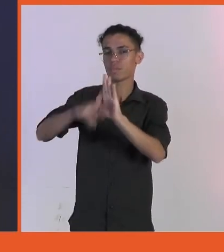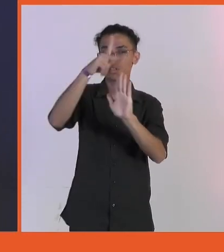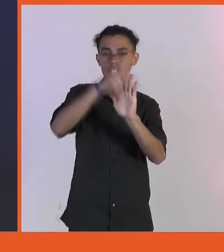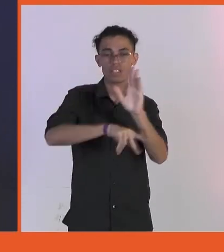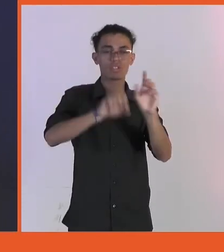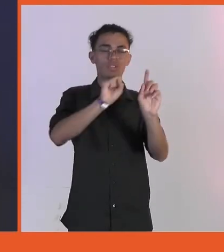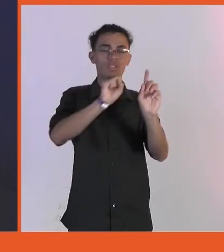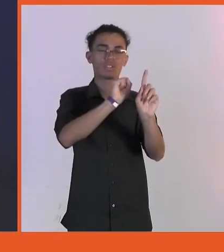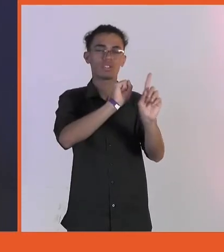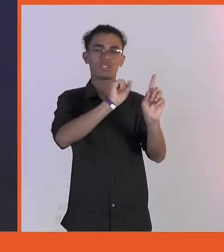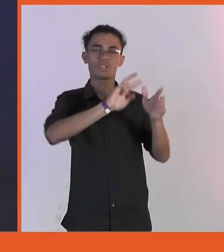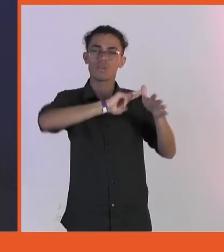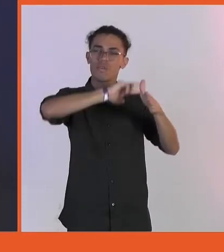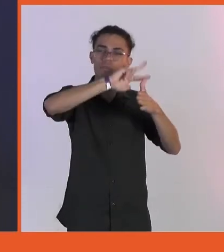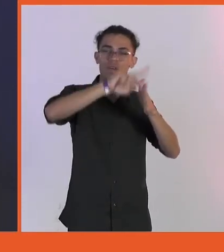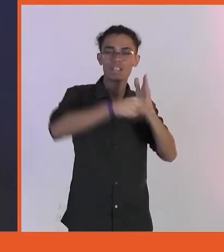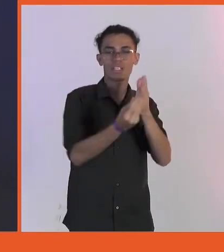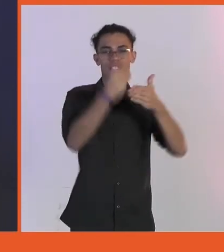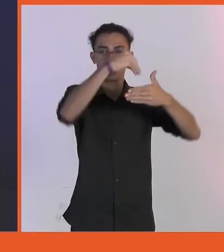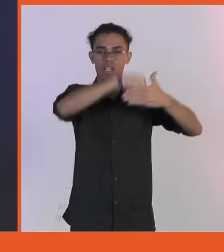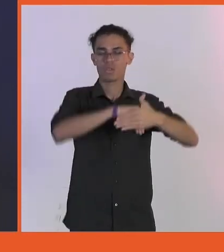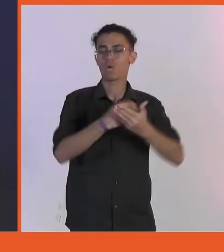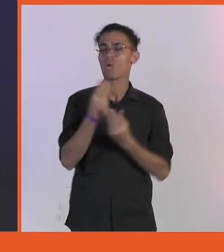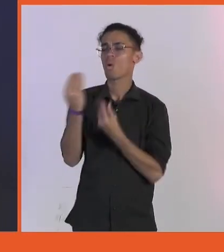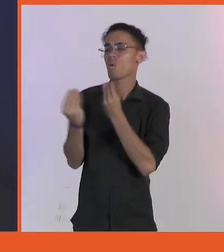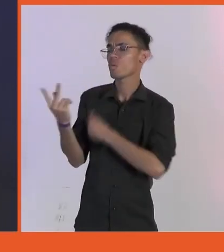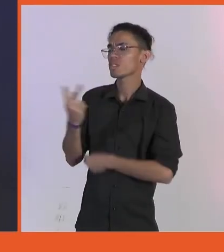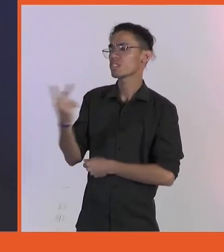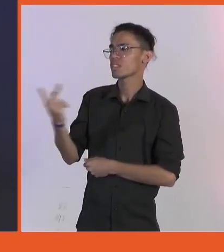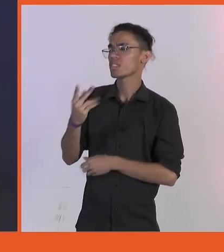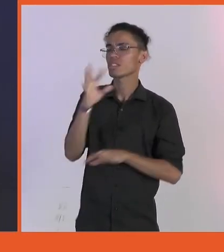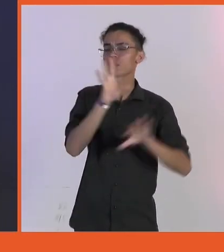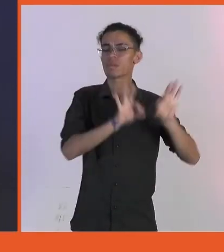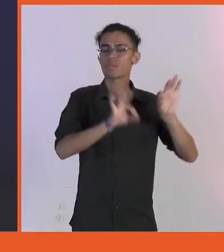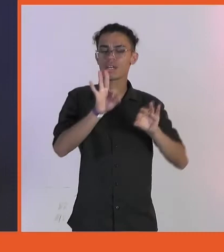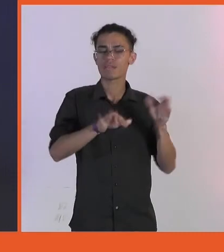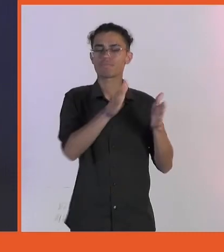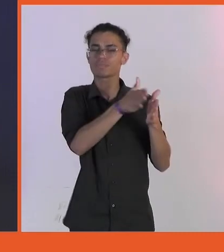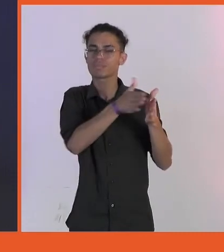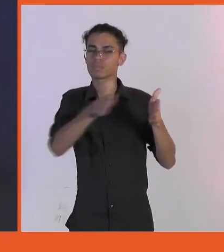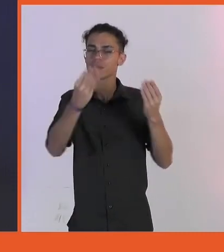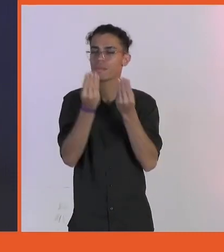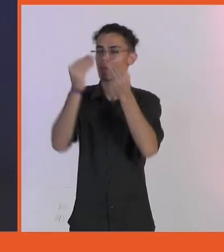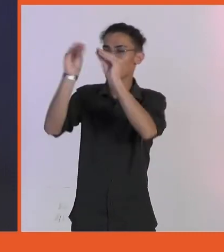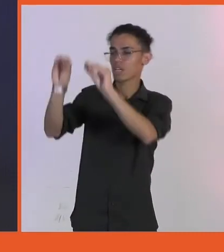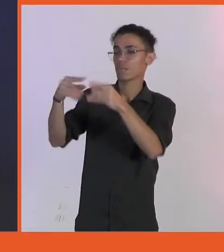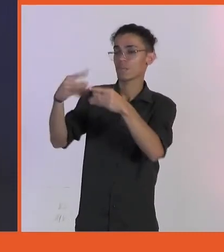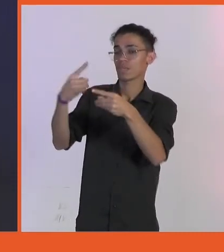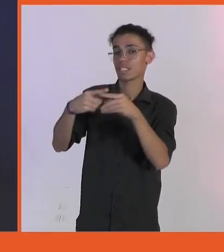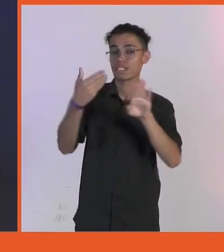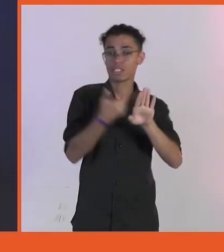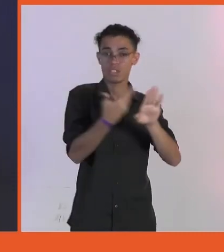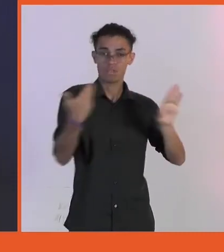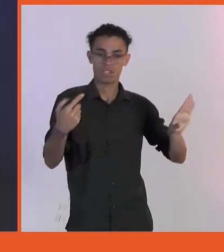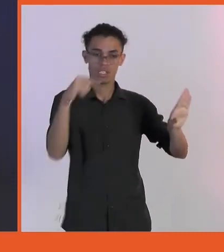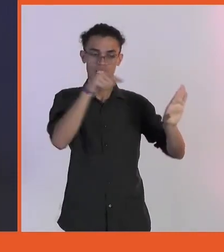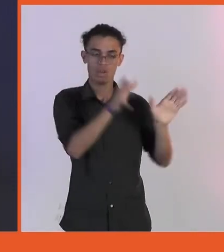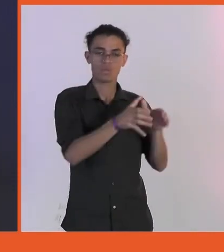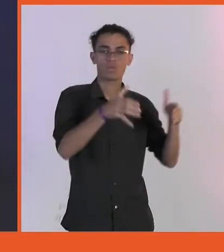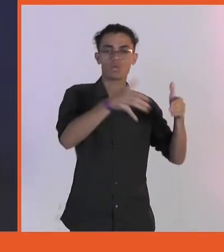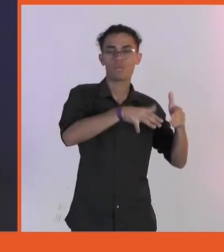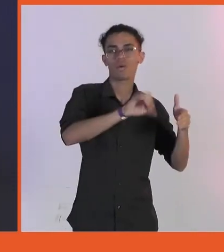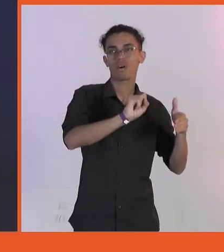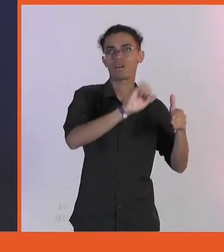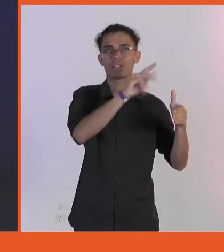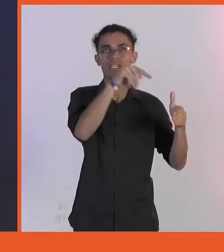dentro de uma coisa só. Queria saber como é que vocês fazem na questão de se programar e se organizar. Tipo, vocês dividem esses públicos, tipo, ai,